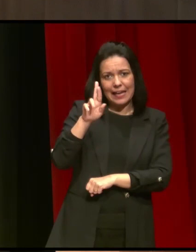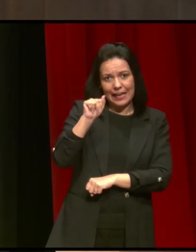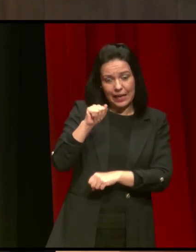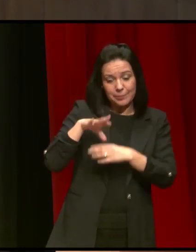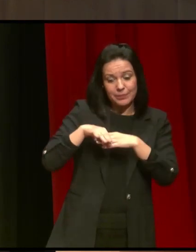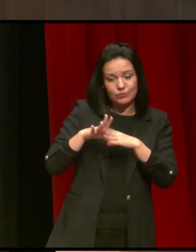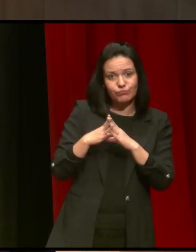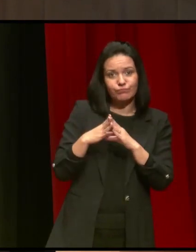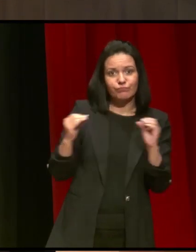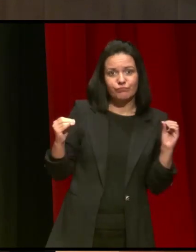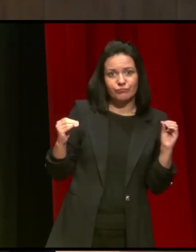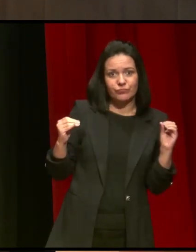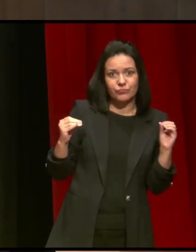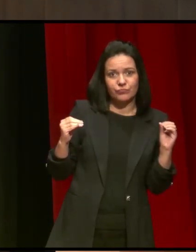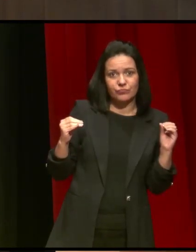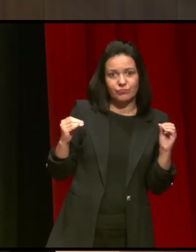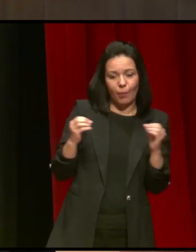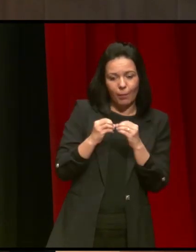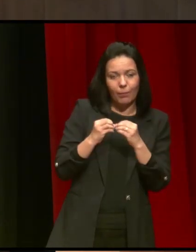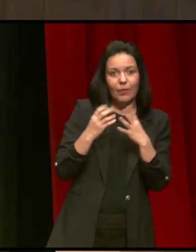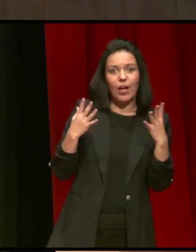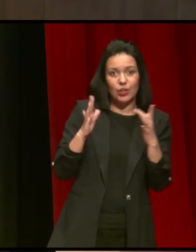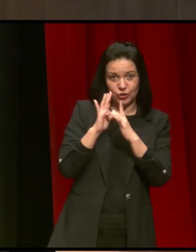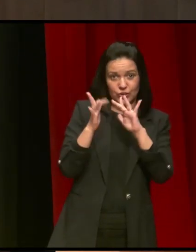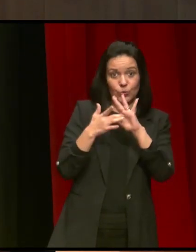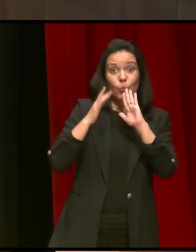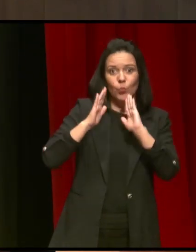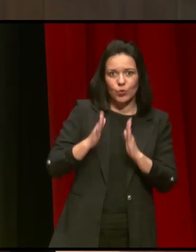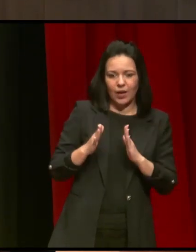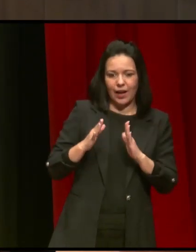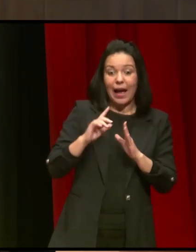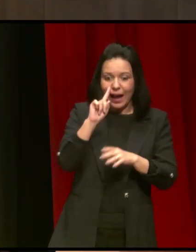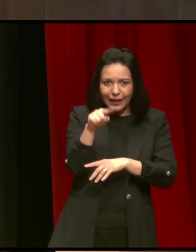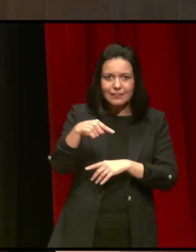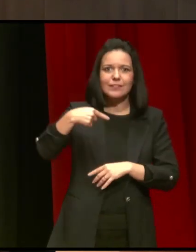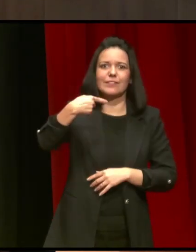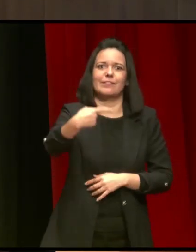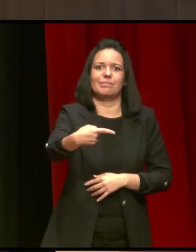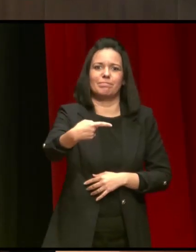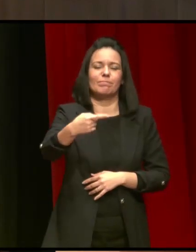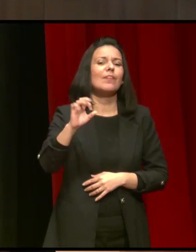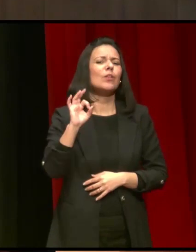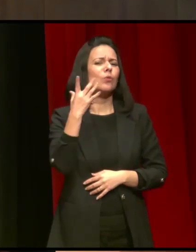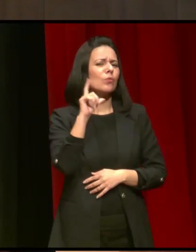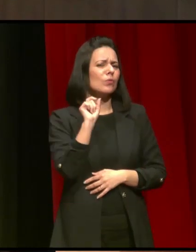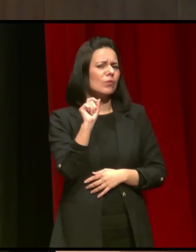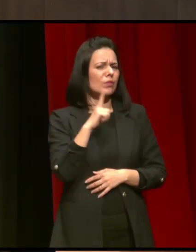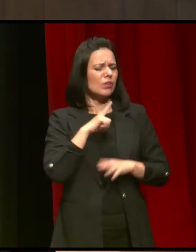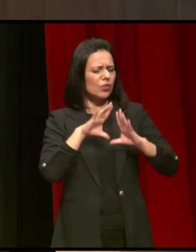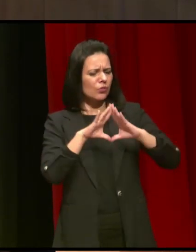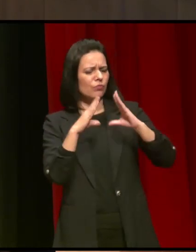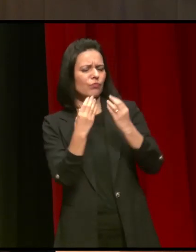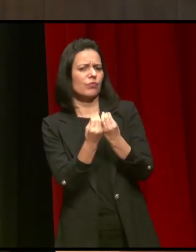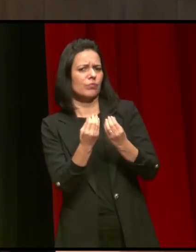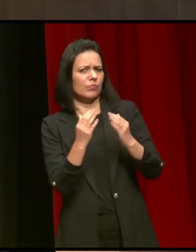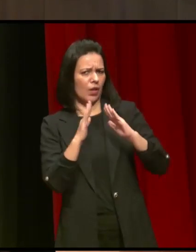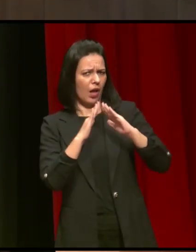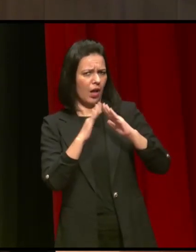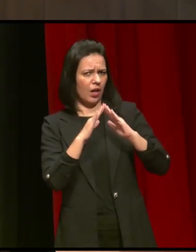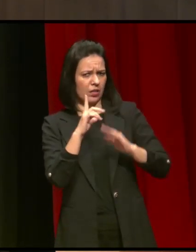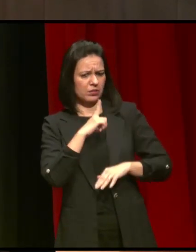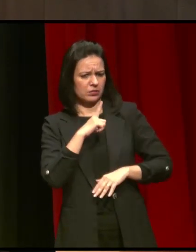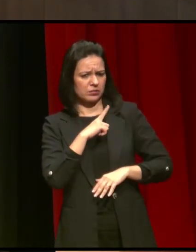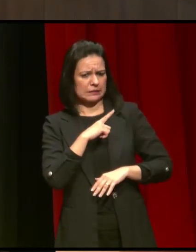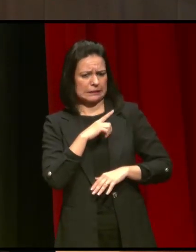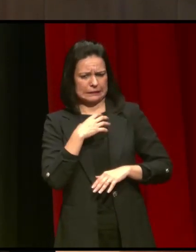pessoas ouviram que ele estava em casa. Muitos se reuniram ali, a ponto de não haver lugar nem